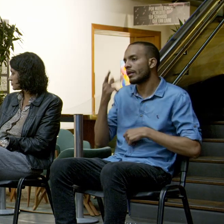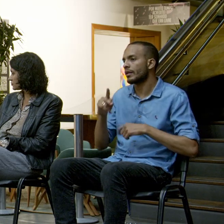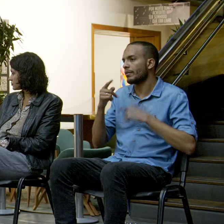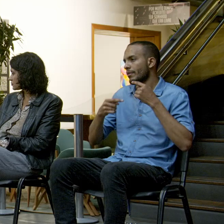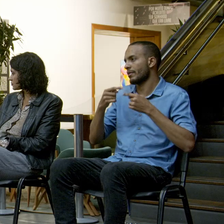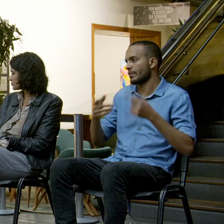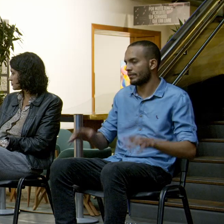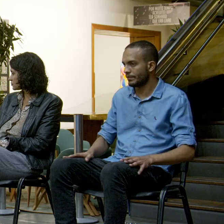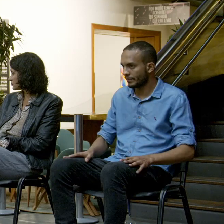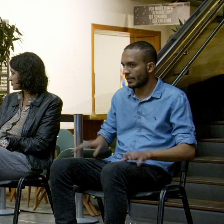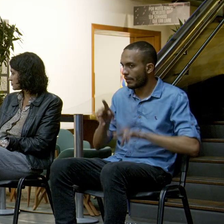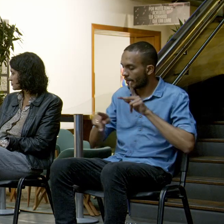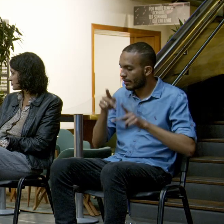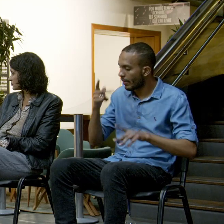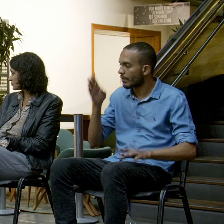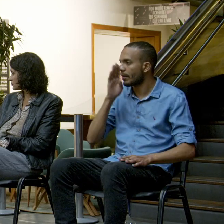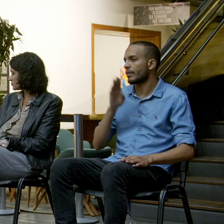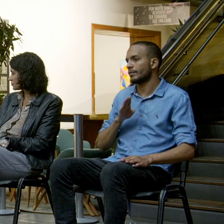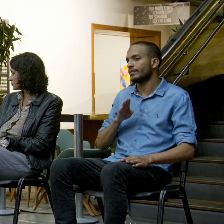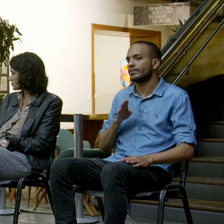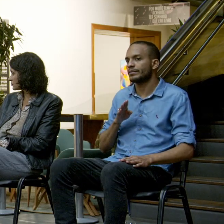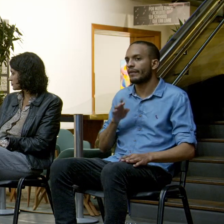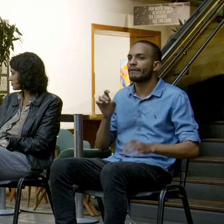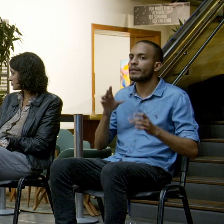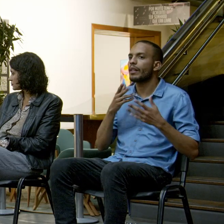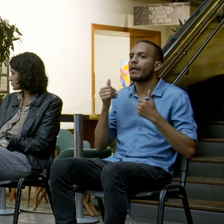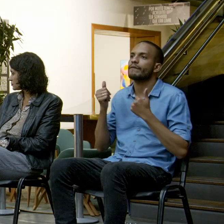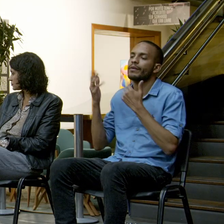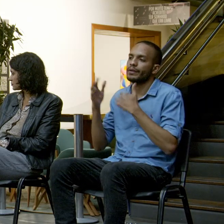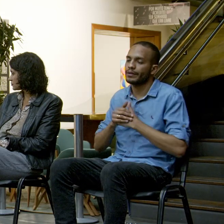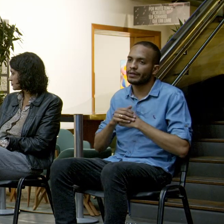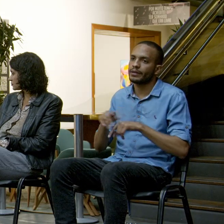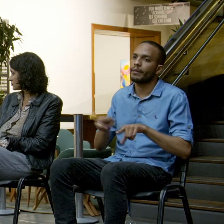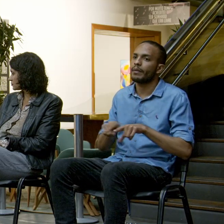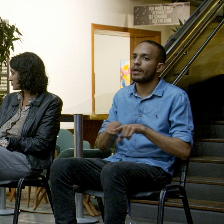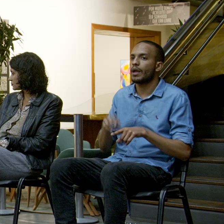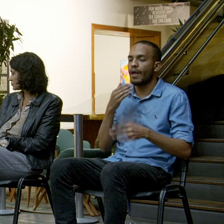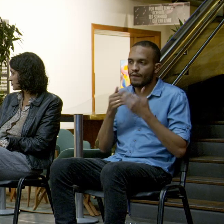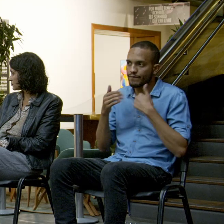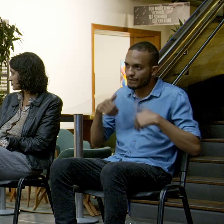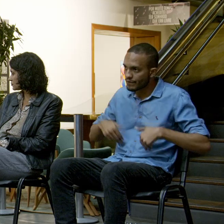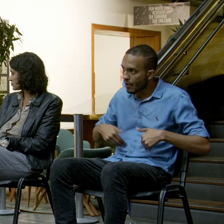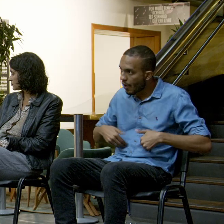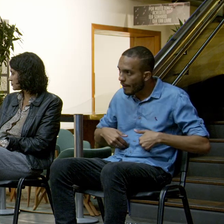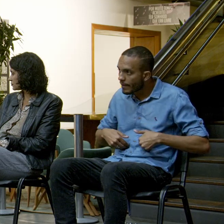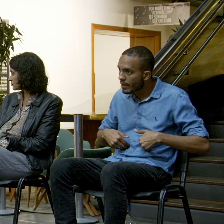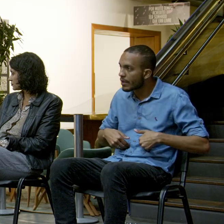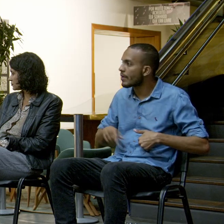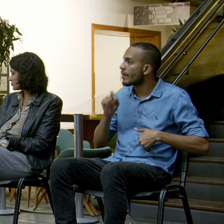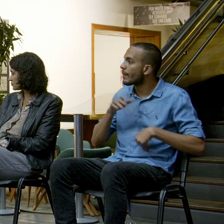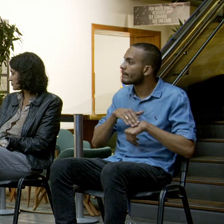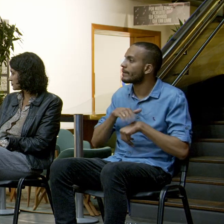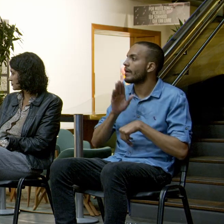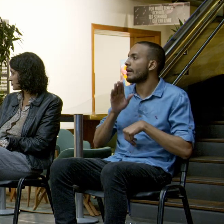população. Se a autodeterminação começa pela boca, talvez a fome, ou a política da fome, seja um dos